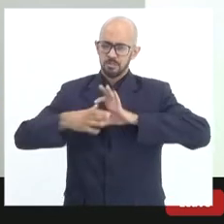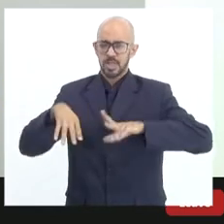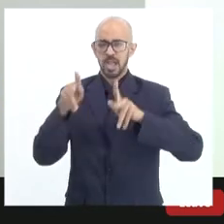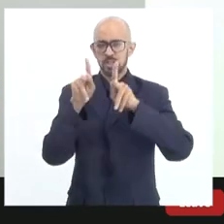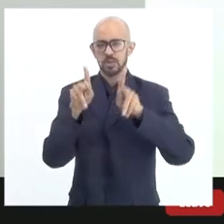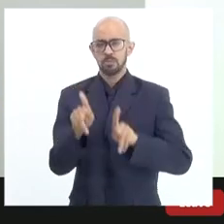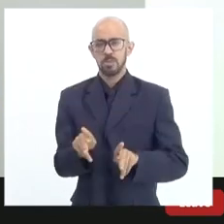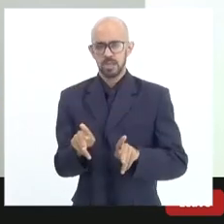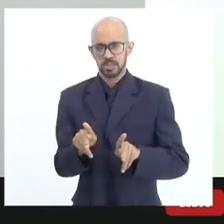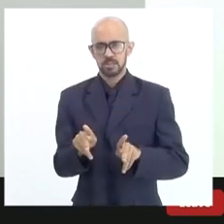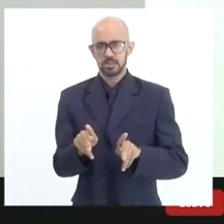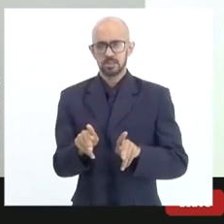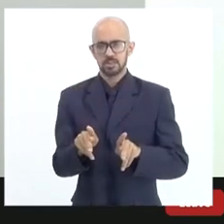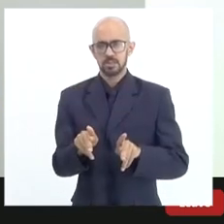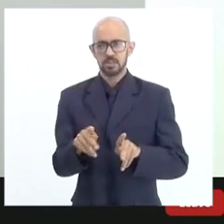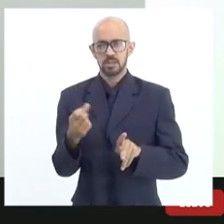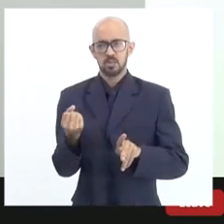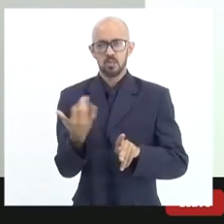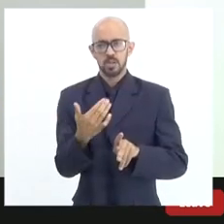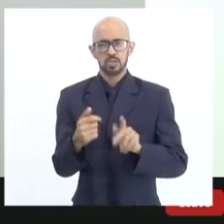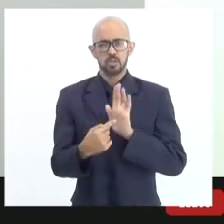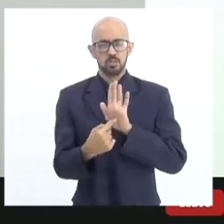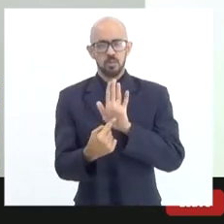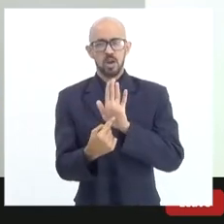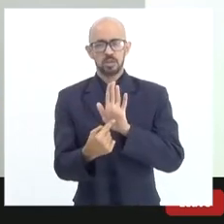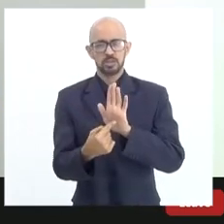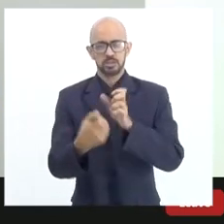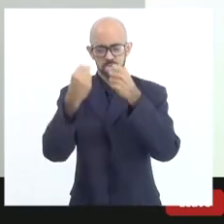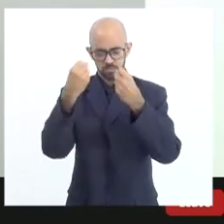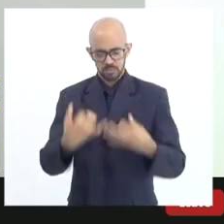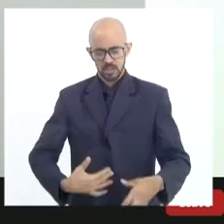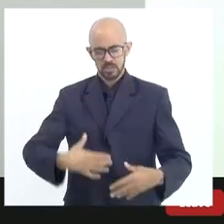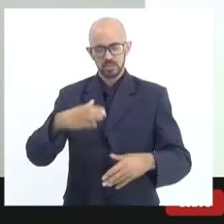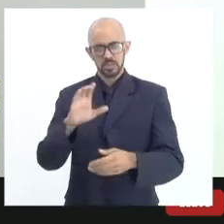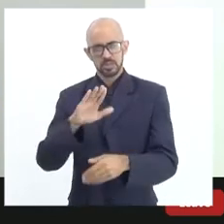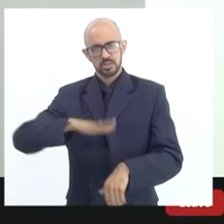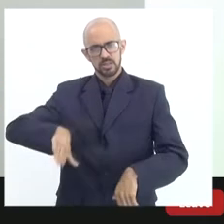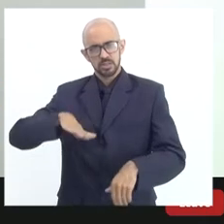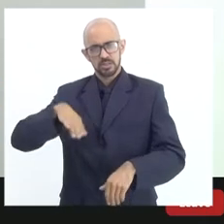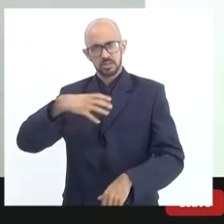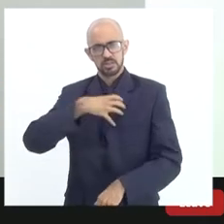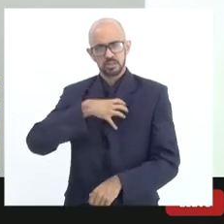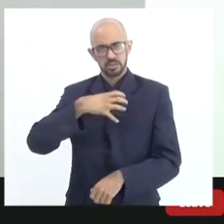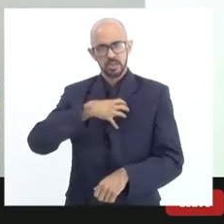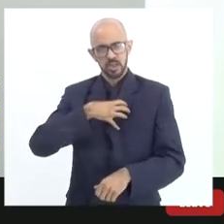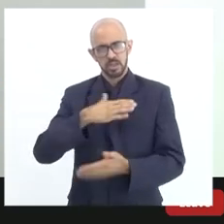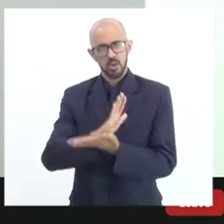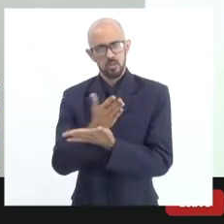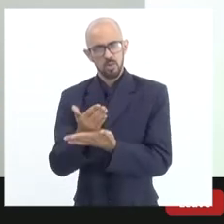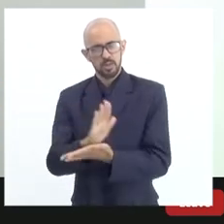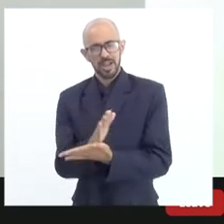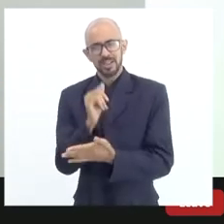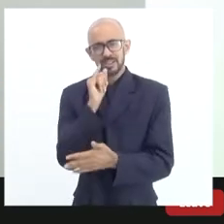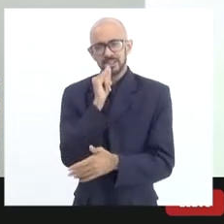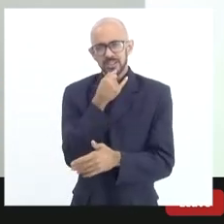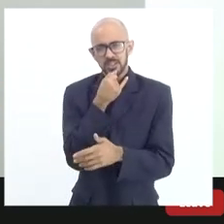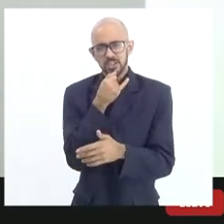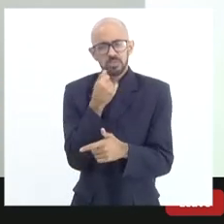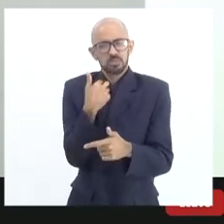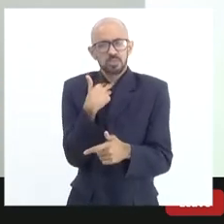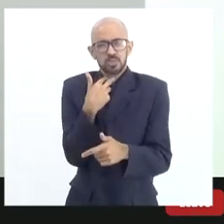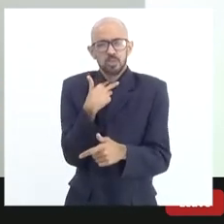né? Quando traz aí o relato dessas crianças que se sentem incomodadas e tristes por não poder